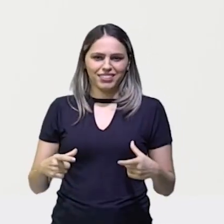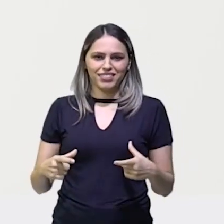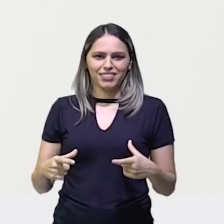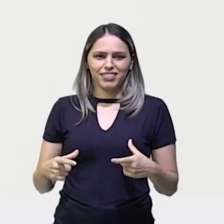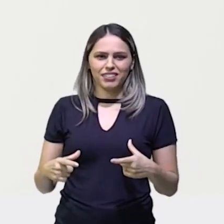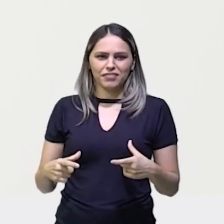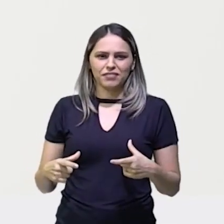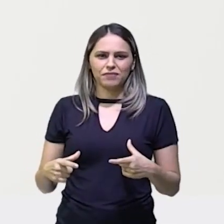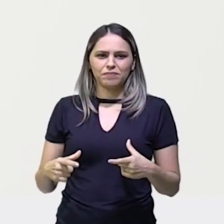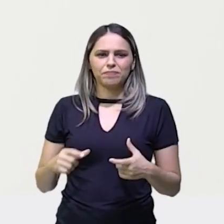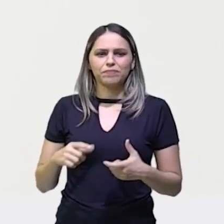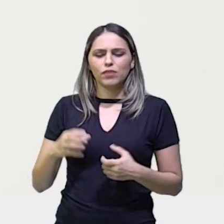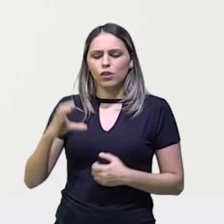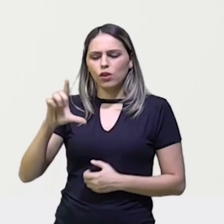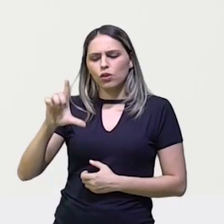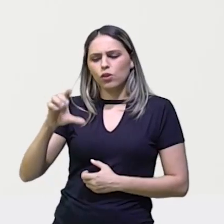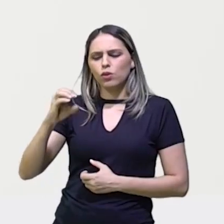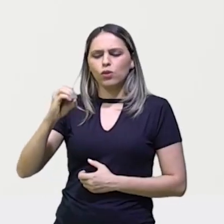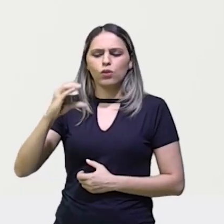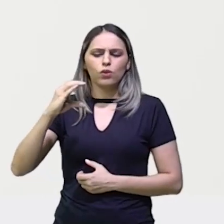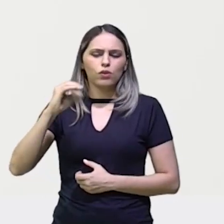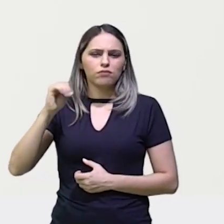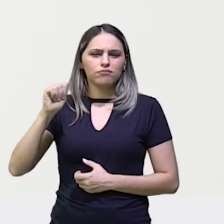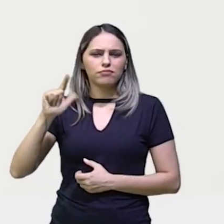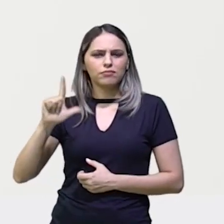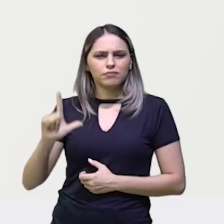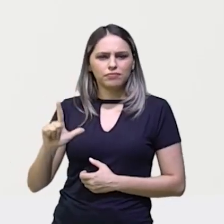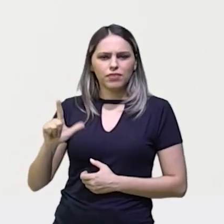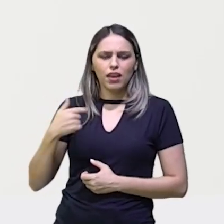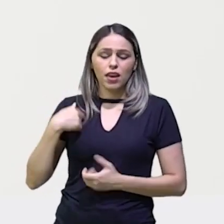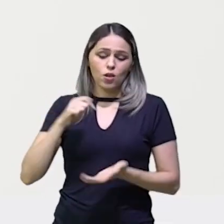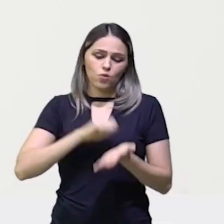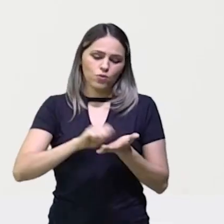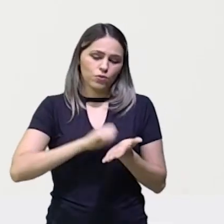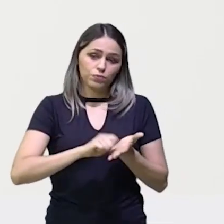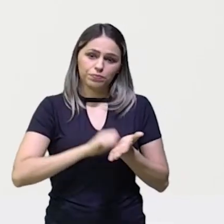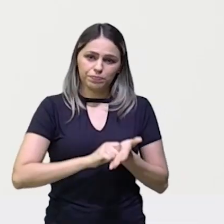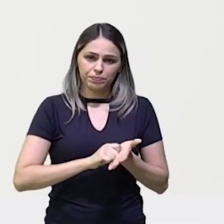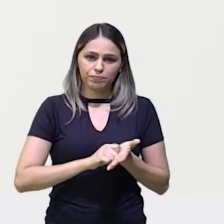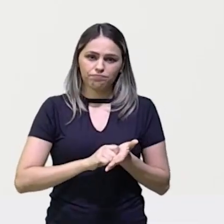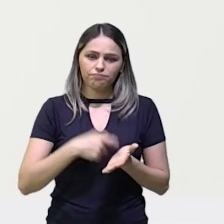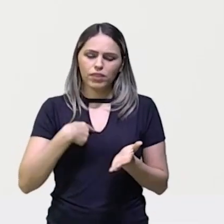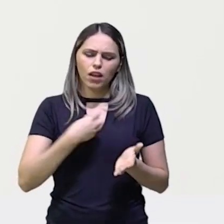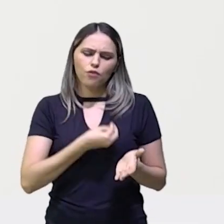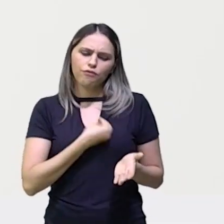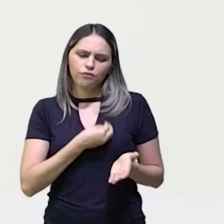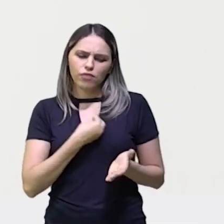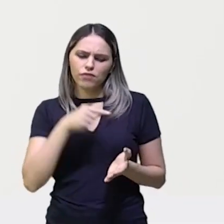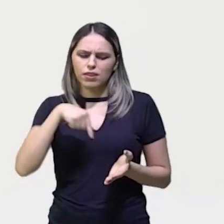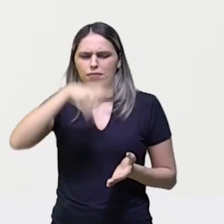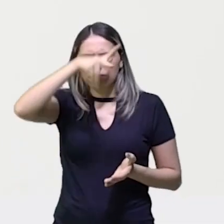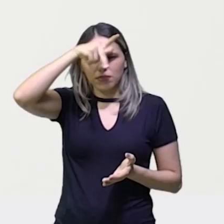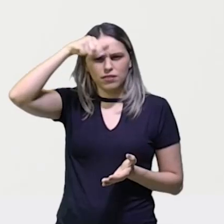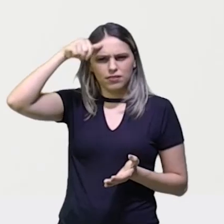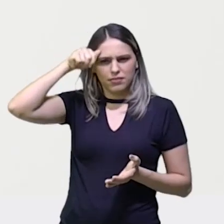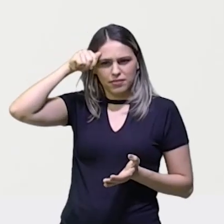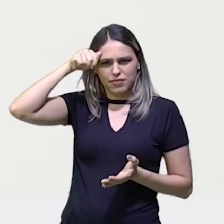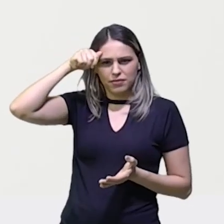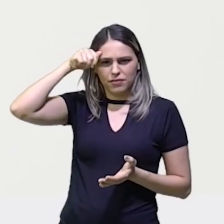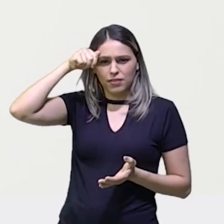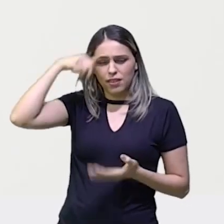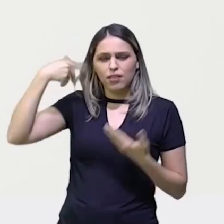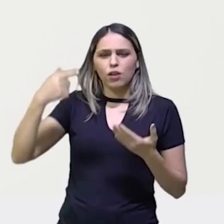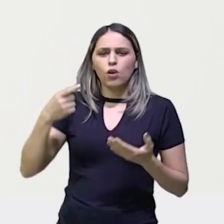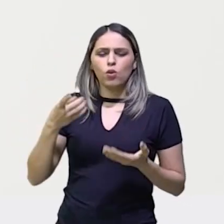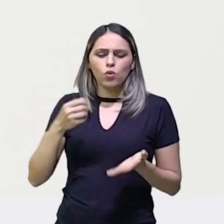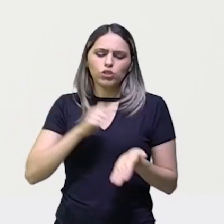O local de onde eu estou escrevendo. Eu moro na cidade de Manaus. Eu escrevi